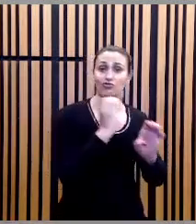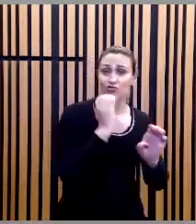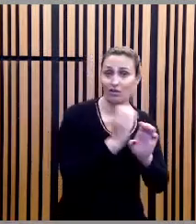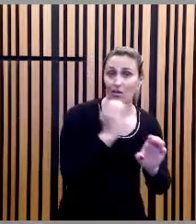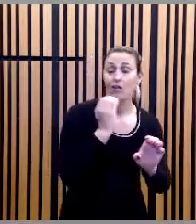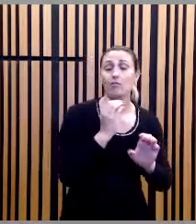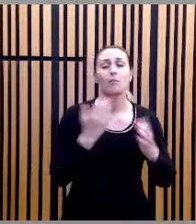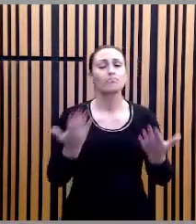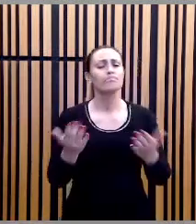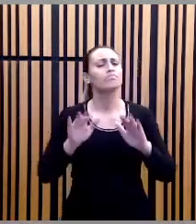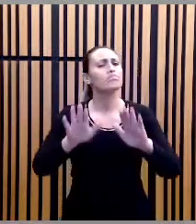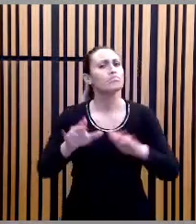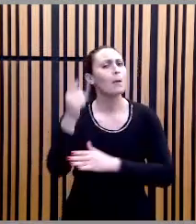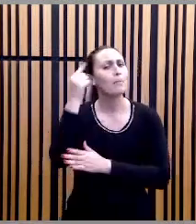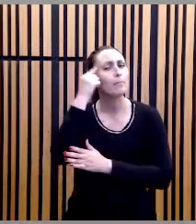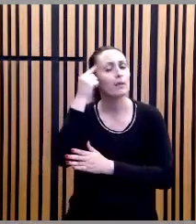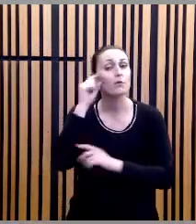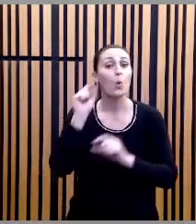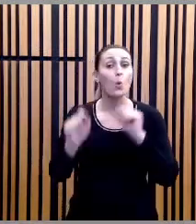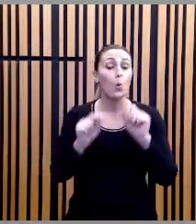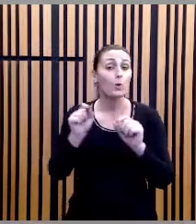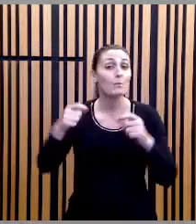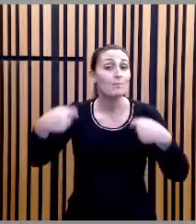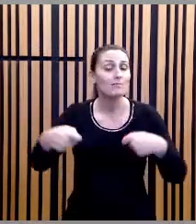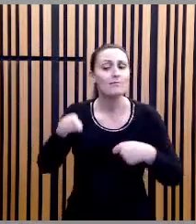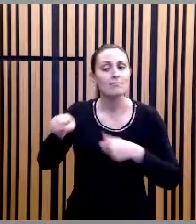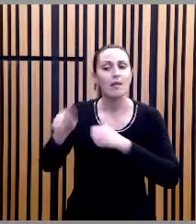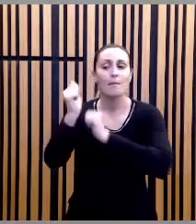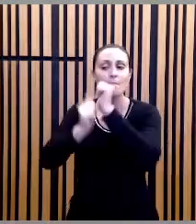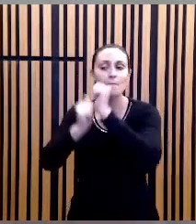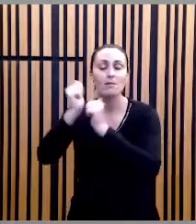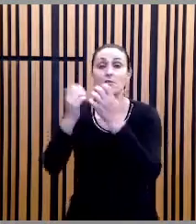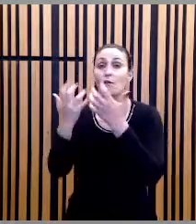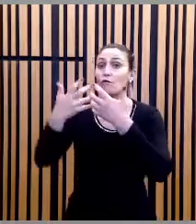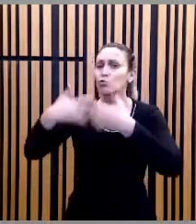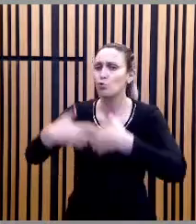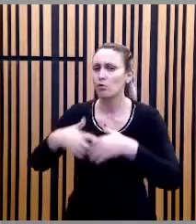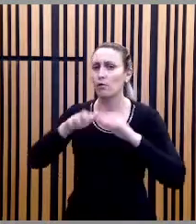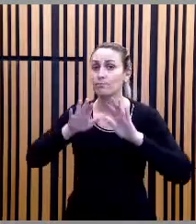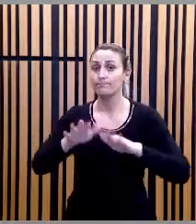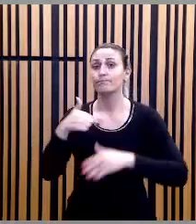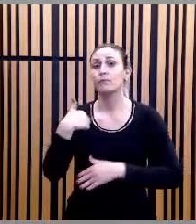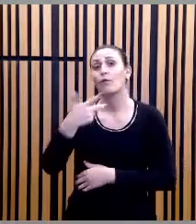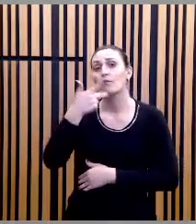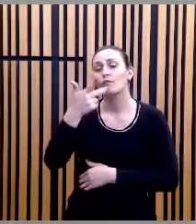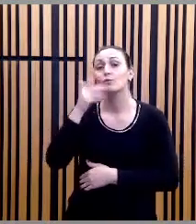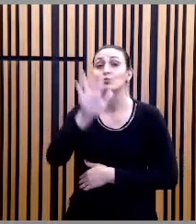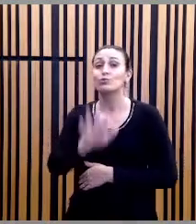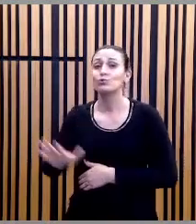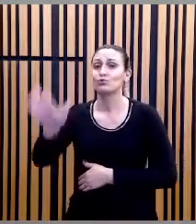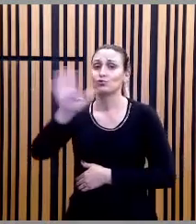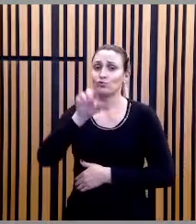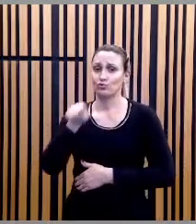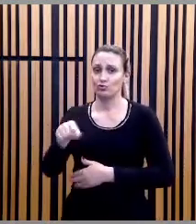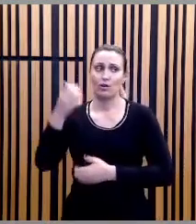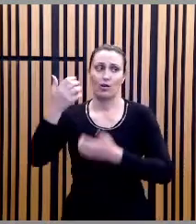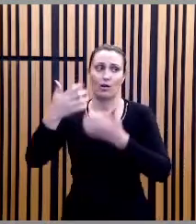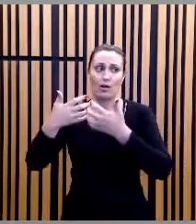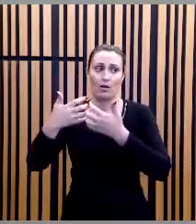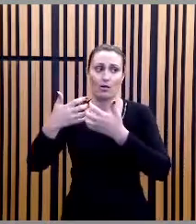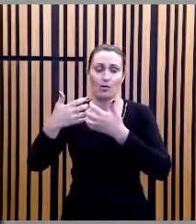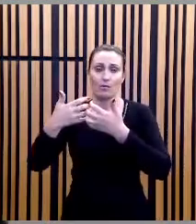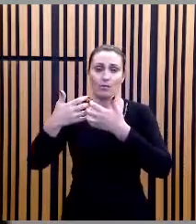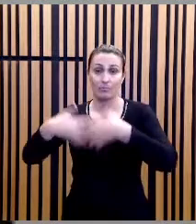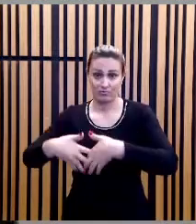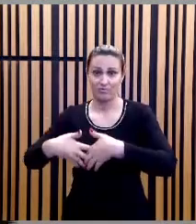pensar. O que que precisa para uma empresa funcionar? E eu estou falando empresa no geral, pessoal. Daí não foquem em